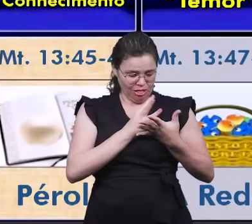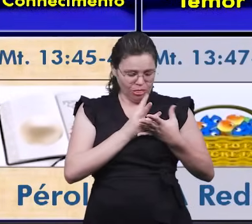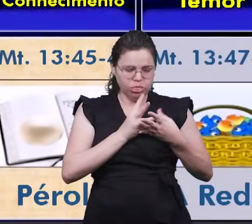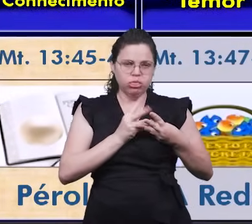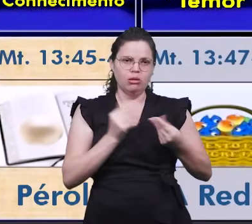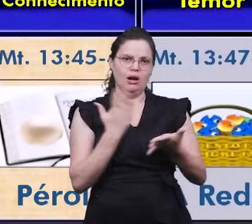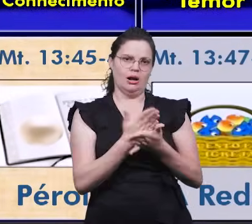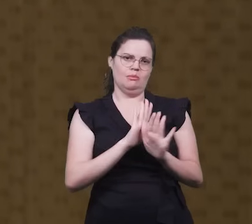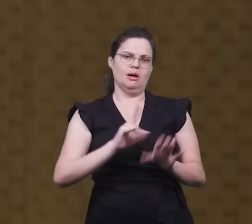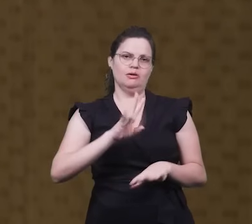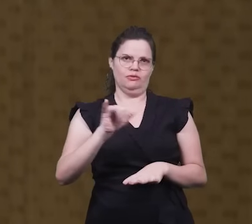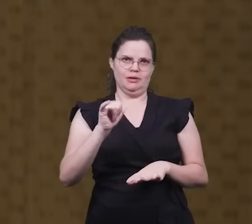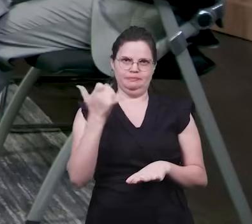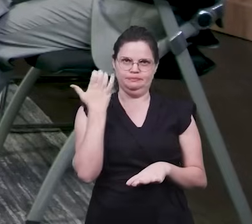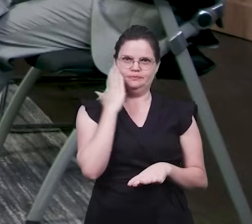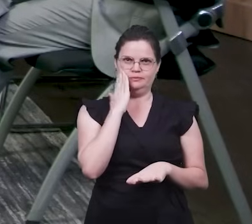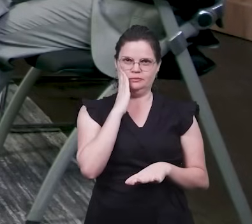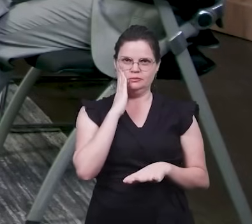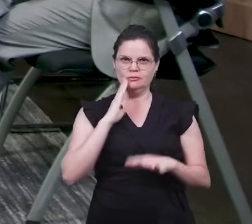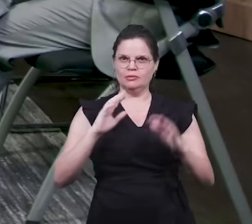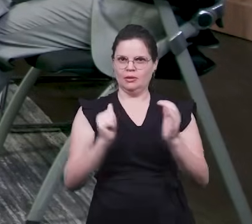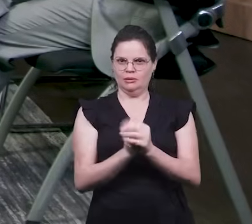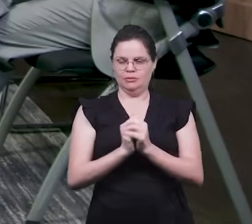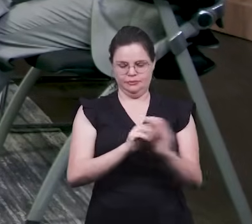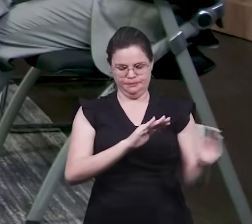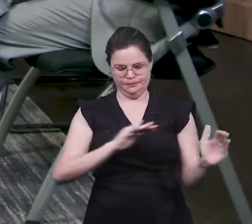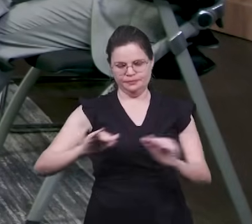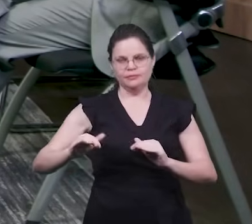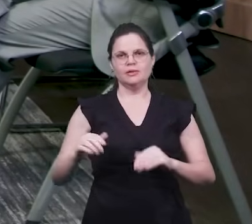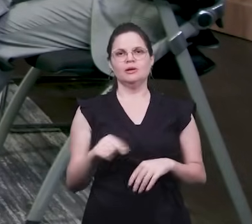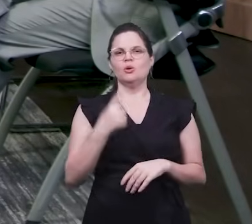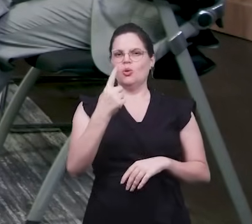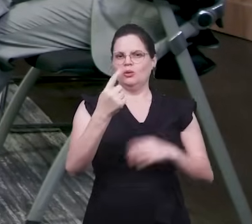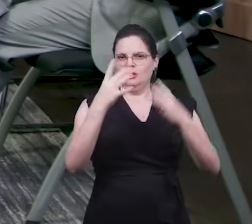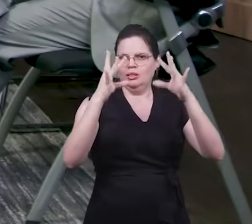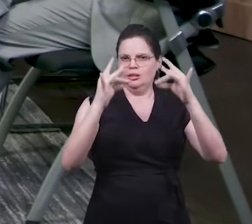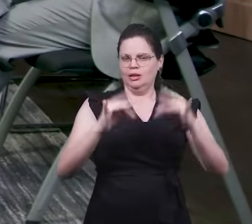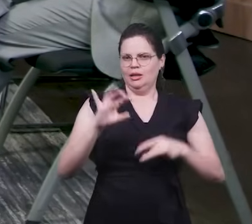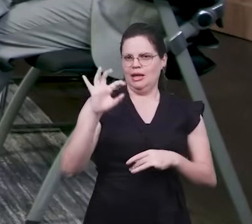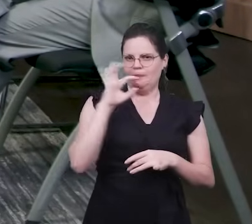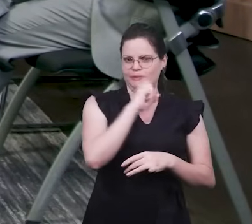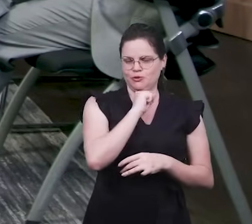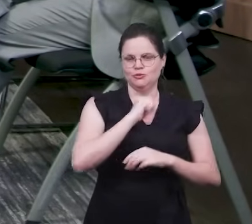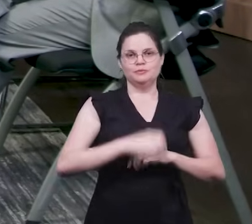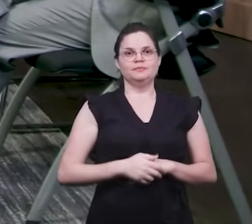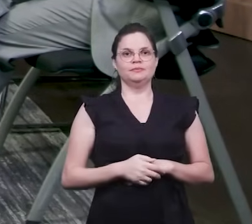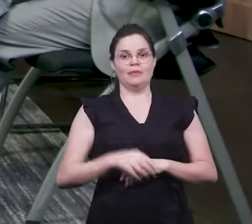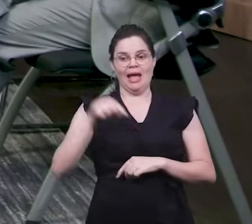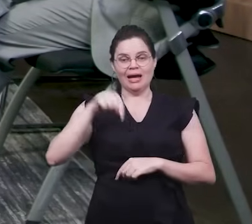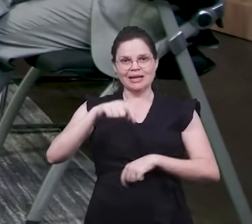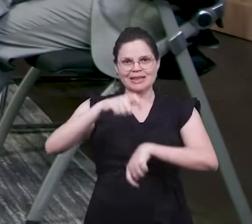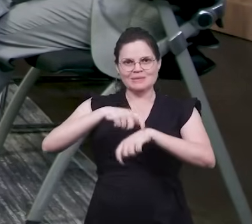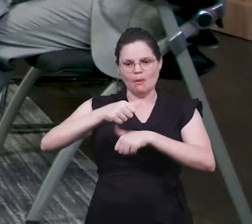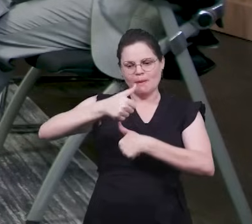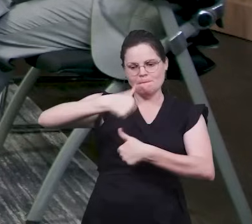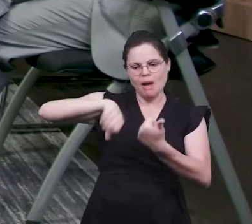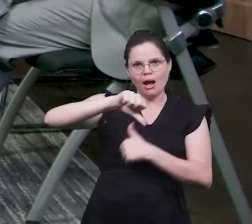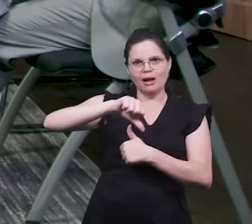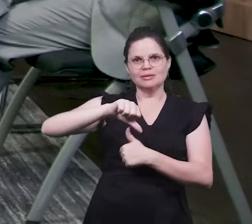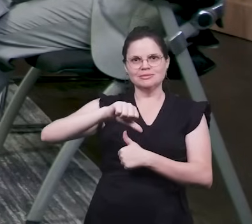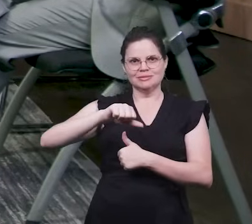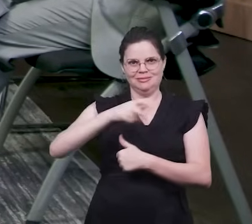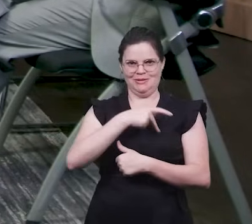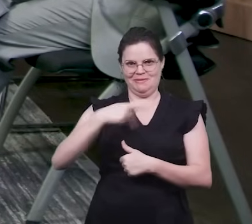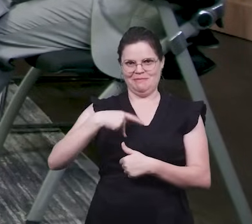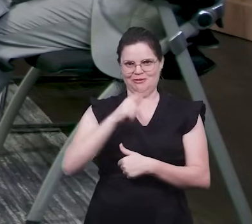como vida interior. Bem, pastor Deus, só um detalhe. Nesse momento, nessa transição que o